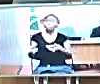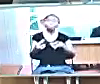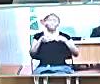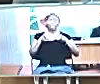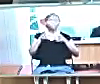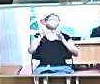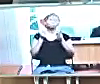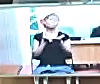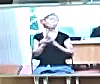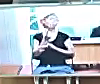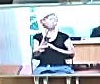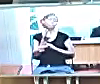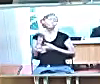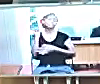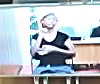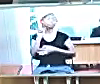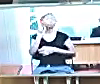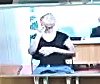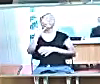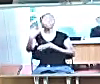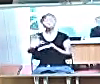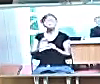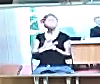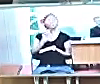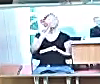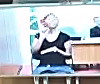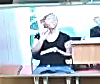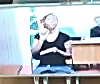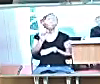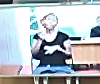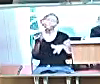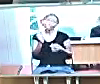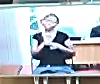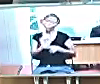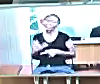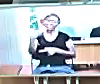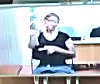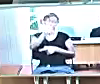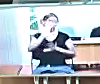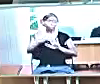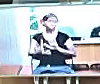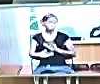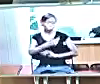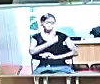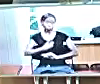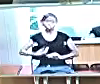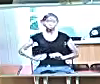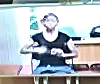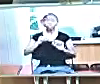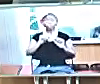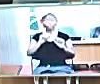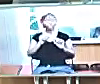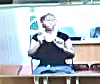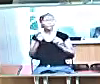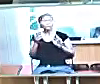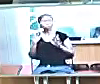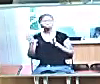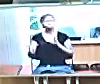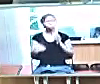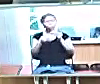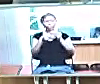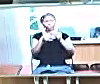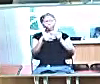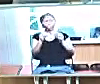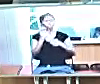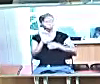essa isenção e ea contribuir regulamentou que contribuiria fazer uma compensação aos estados e